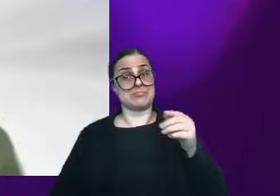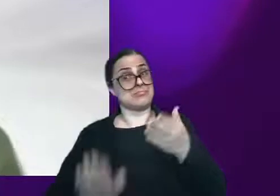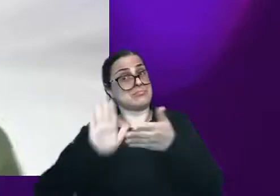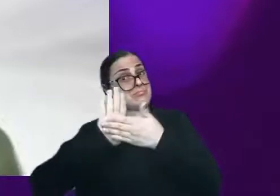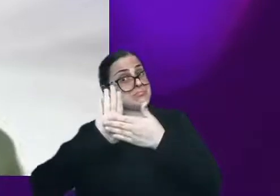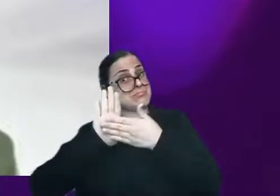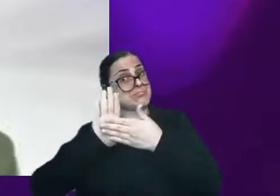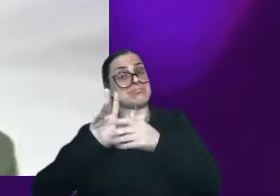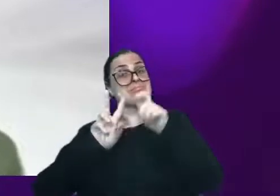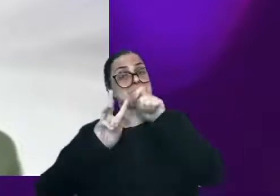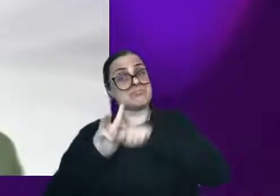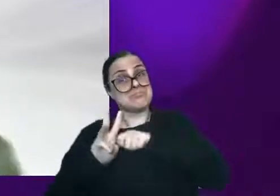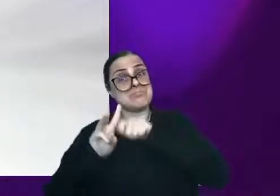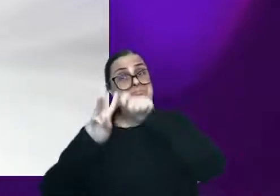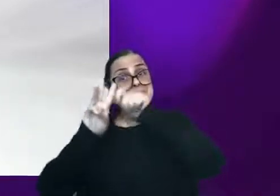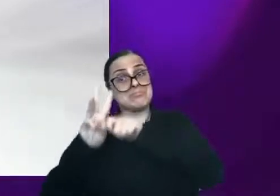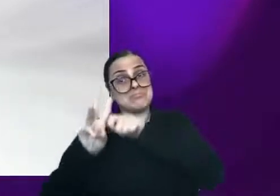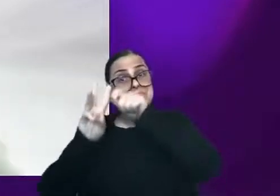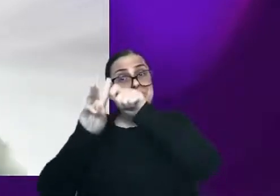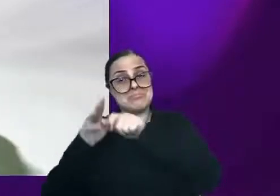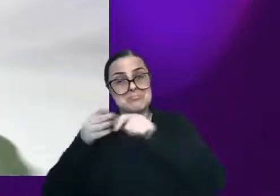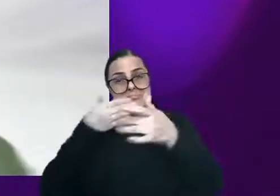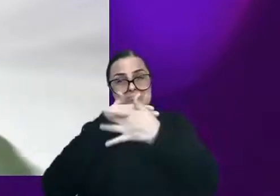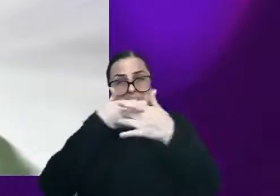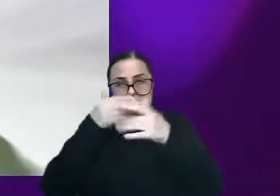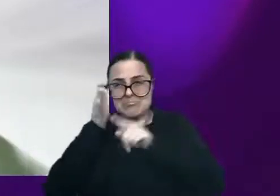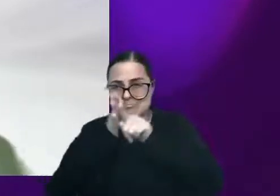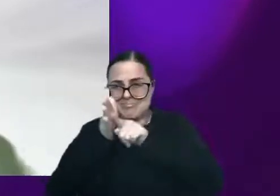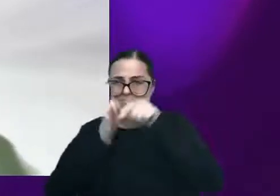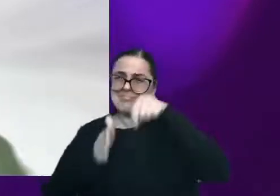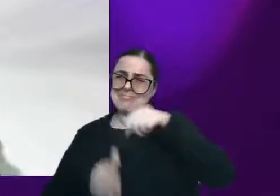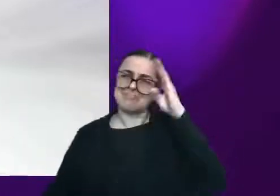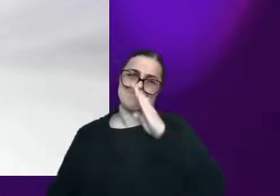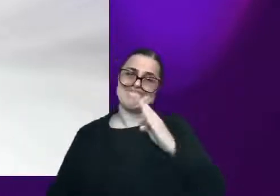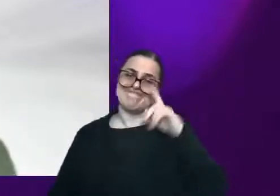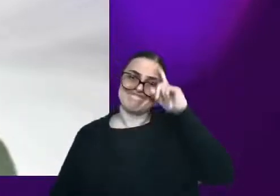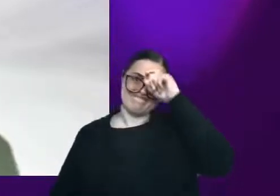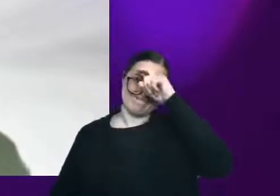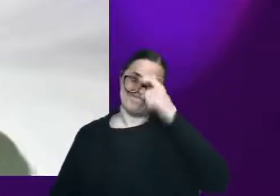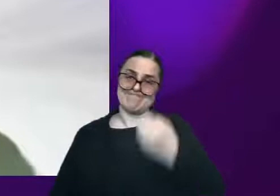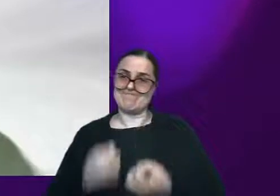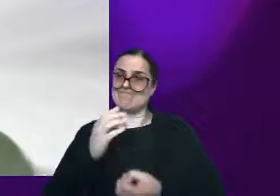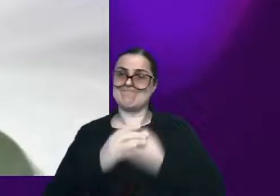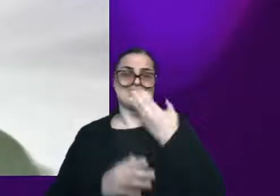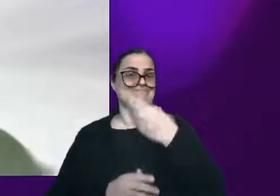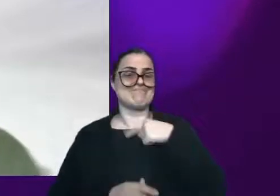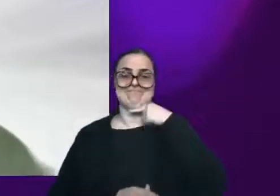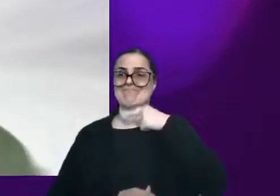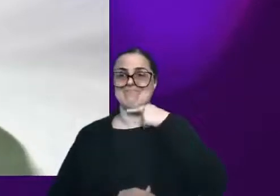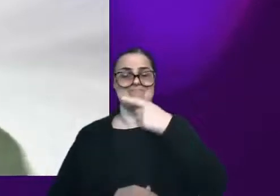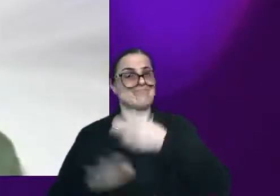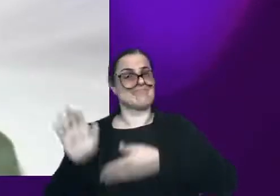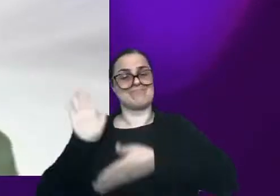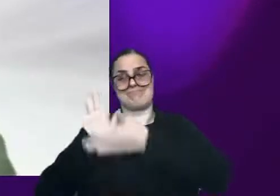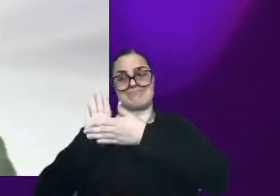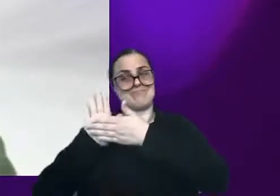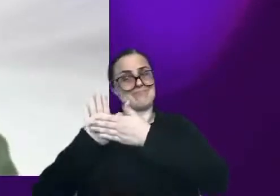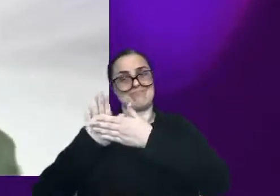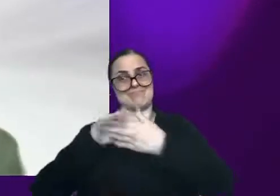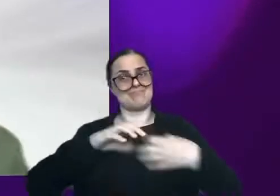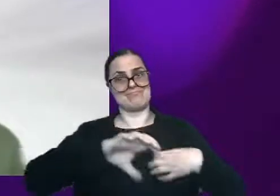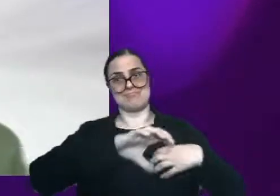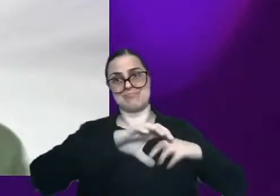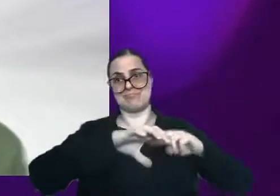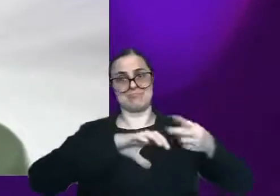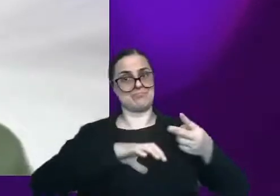para nós, eu acho difícil da gente poder implementar nos nossos programas de transplante. Porque muitas vezes o